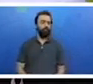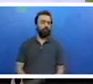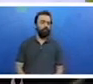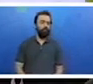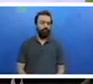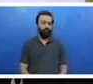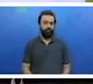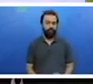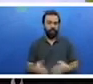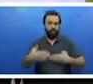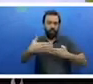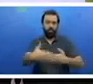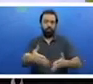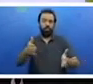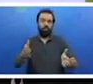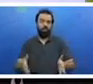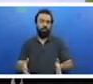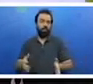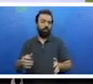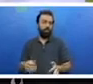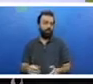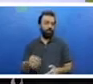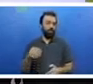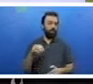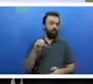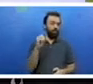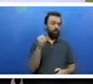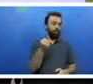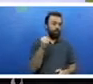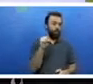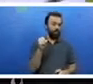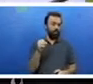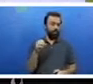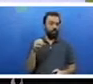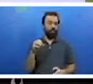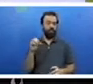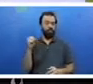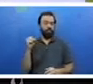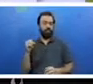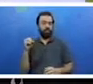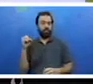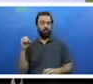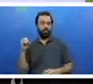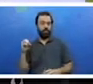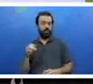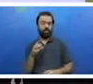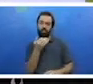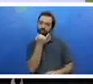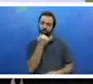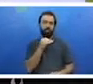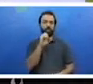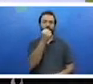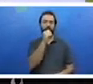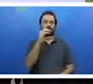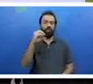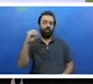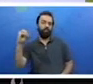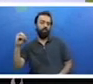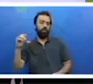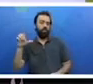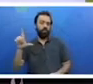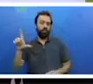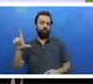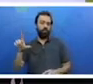Um tanque contém 800 litros de água e uma torneira aberta com determinada vazão, medidas